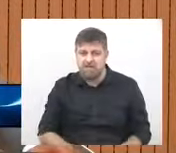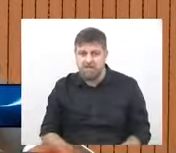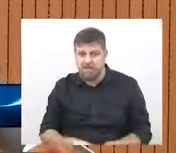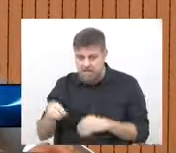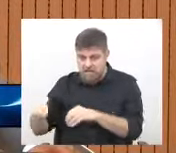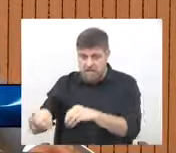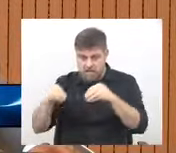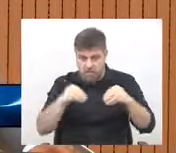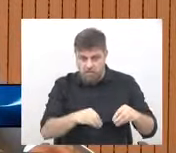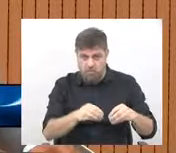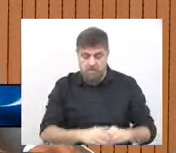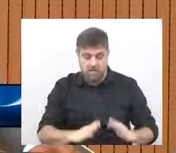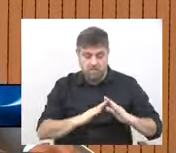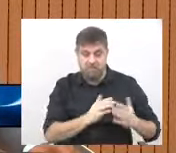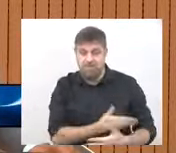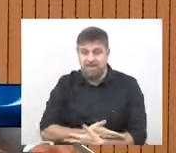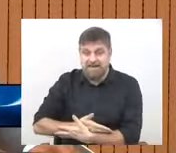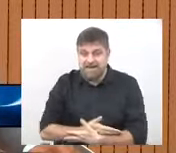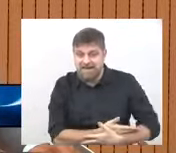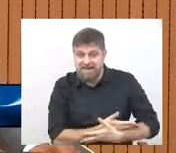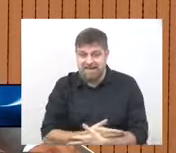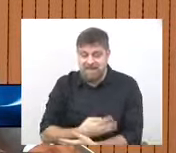famílias ali, 400 crianças.